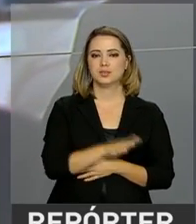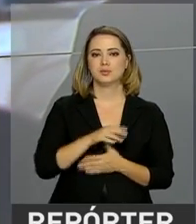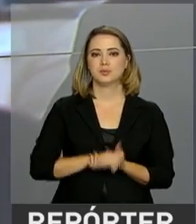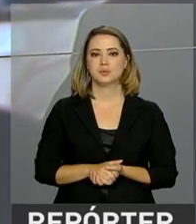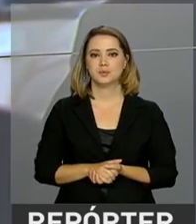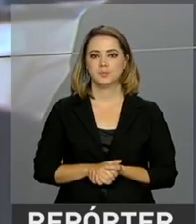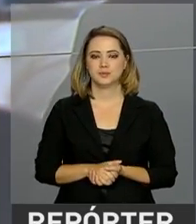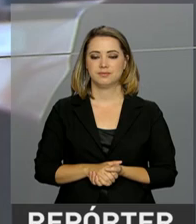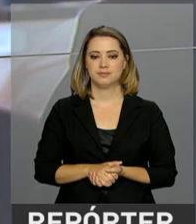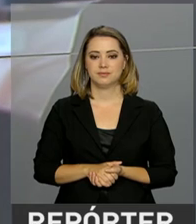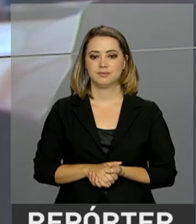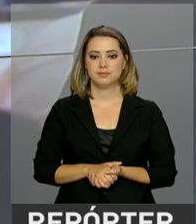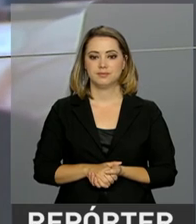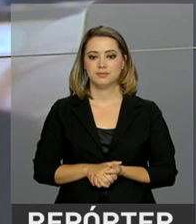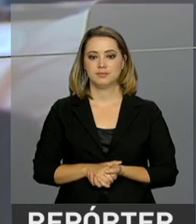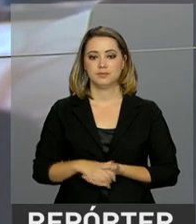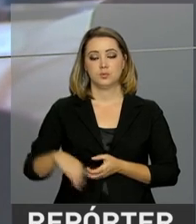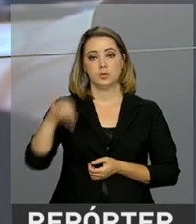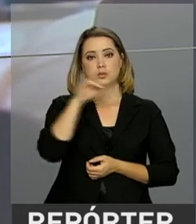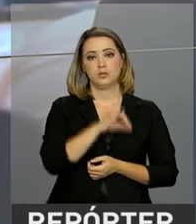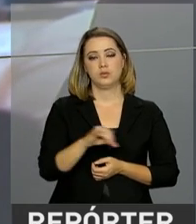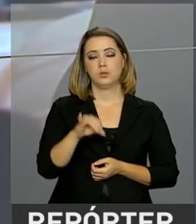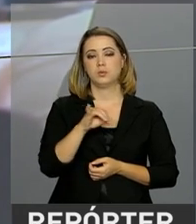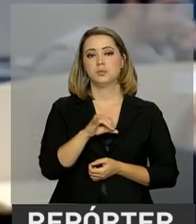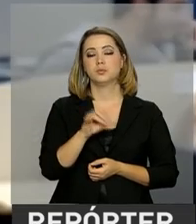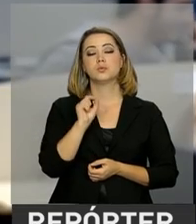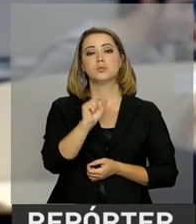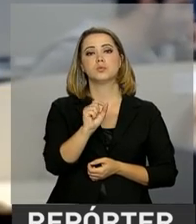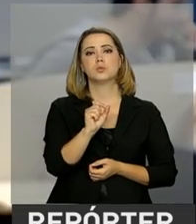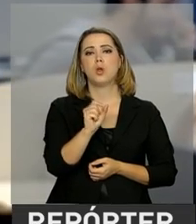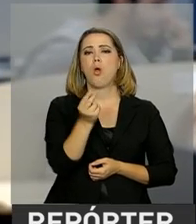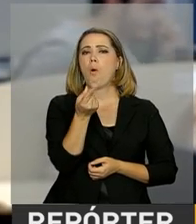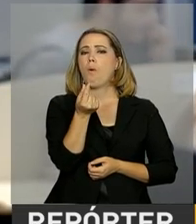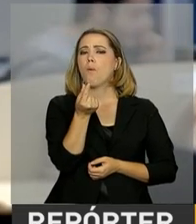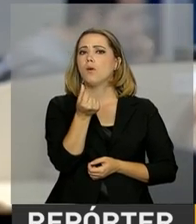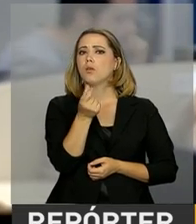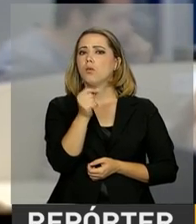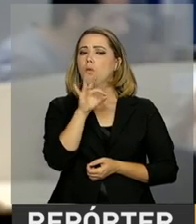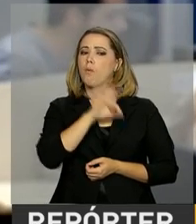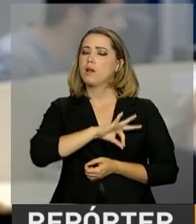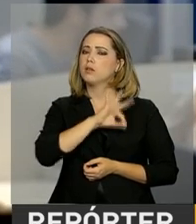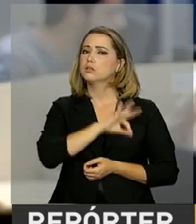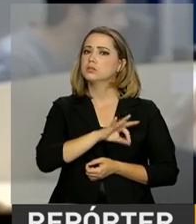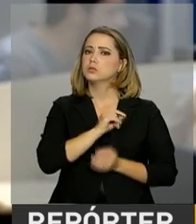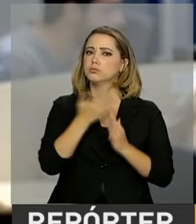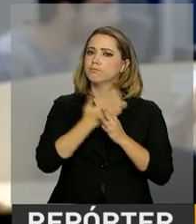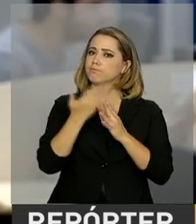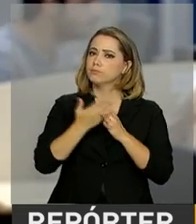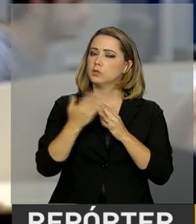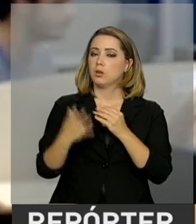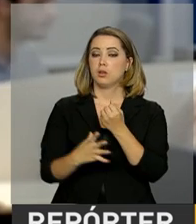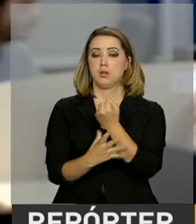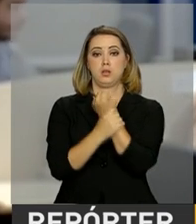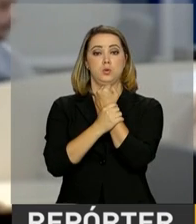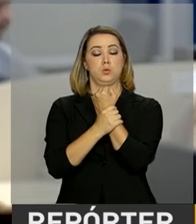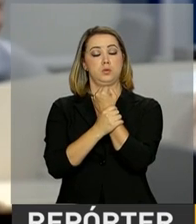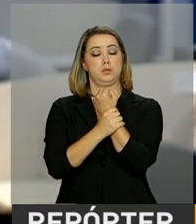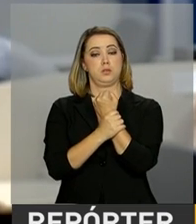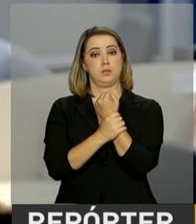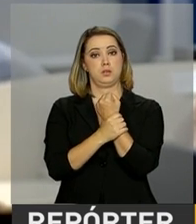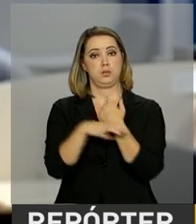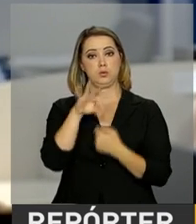vez Olá Mais Uma Vez Roberto o valor da maior parcela do seguro desemprego passou de r$